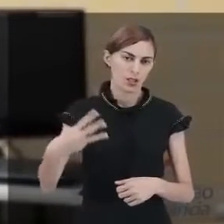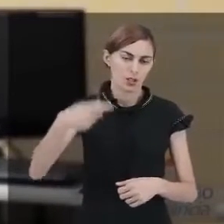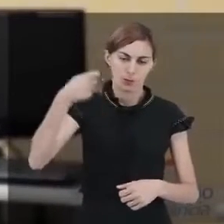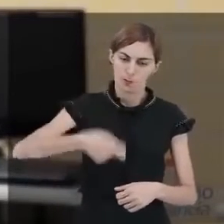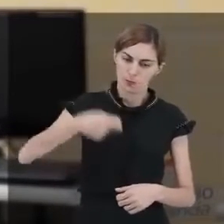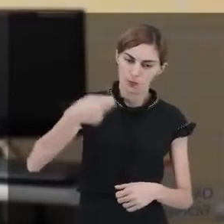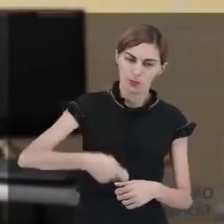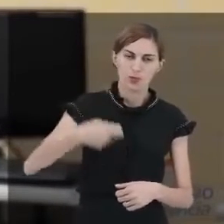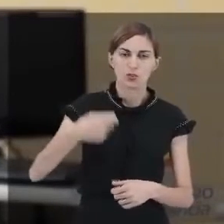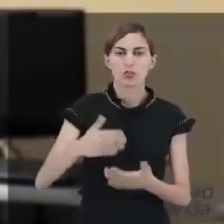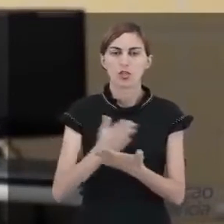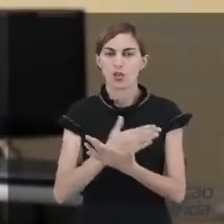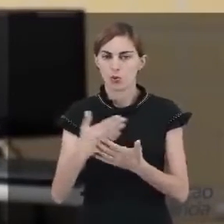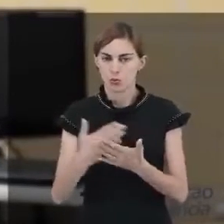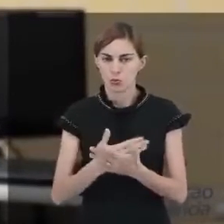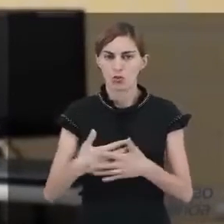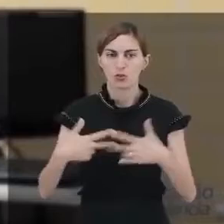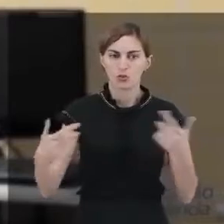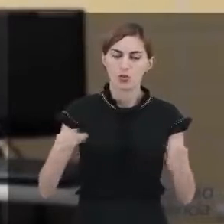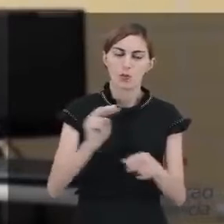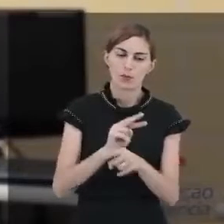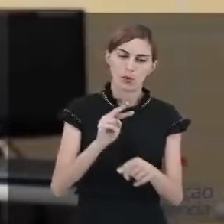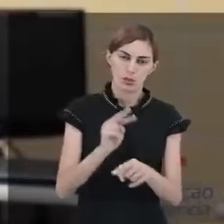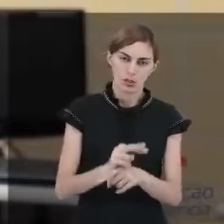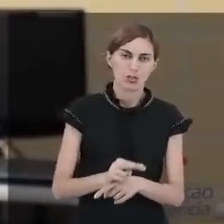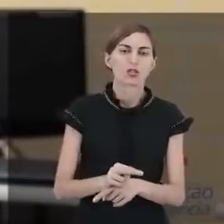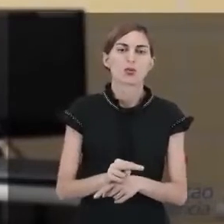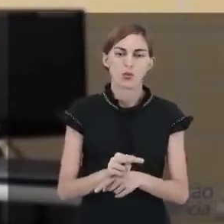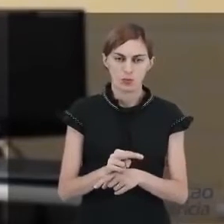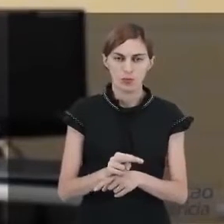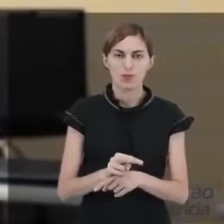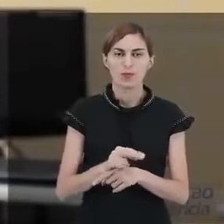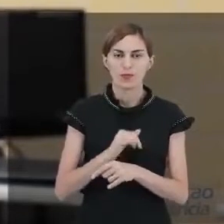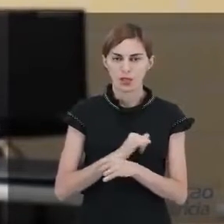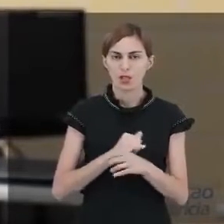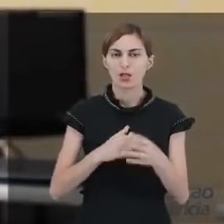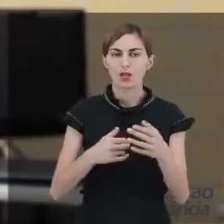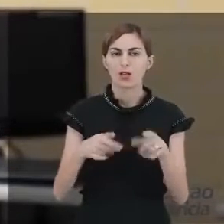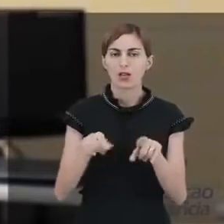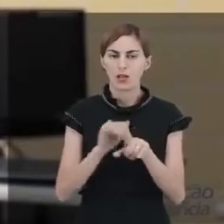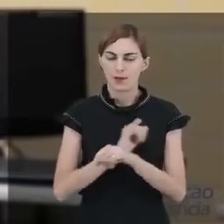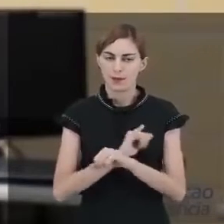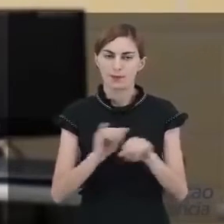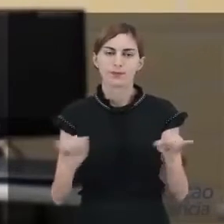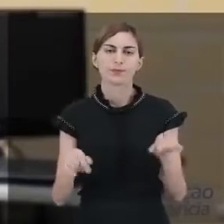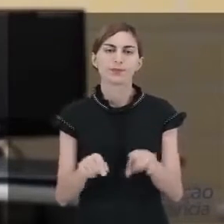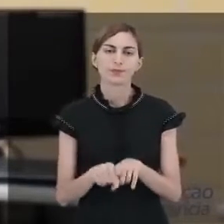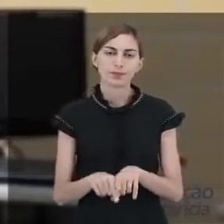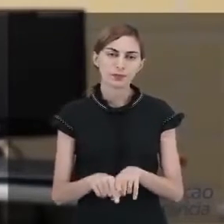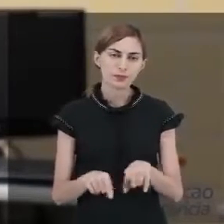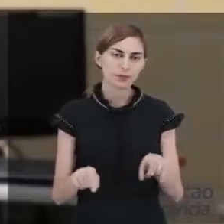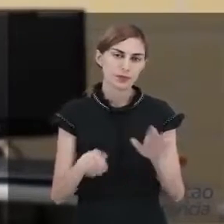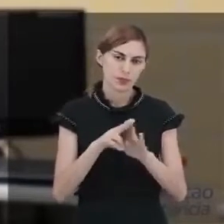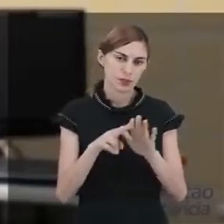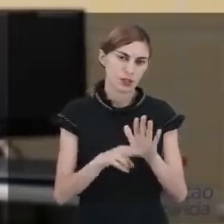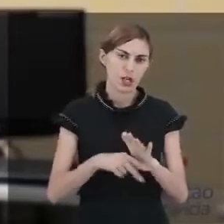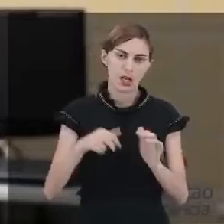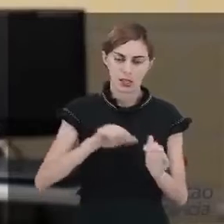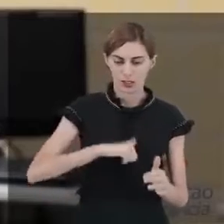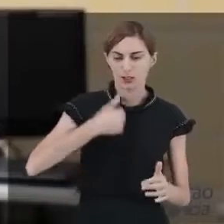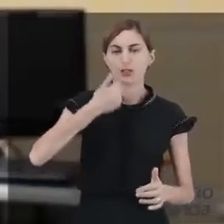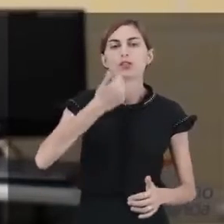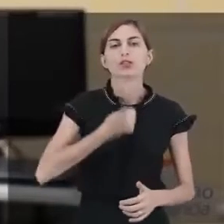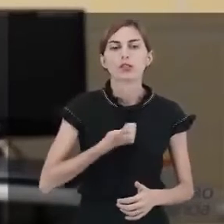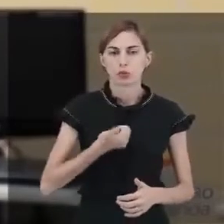alguns procedimentos de proteção passiva, ou seja, em relação à atitude,